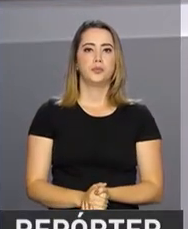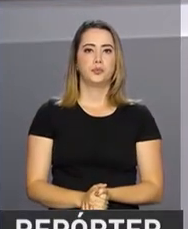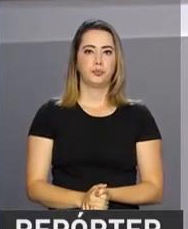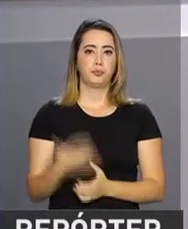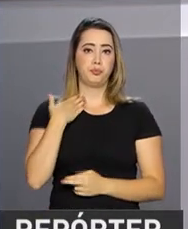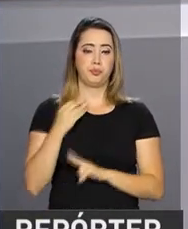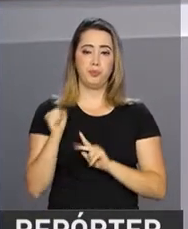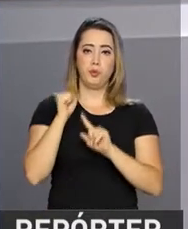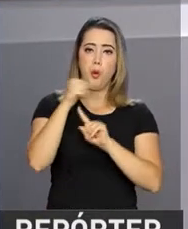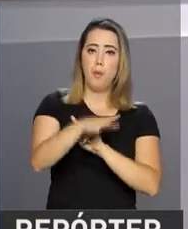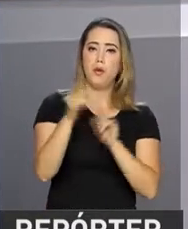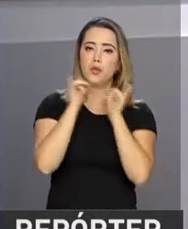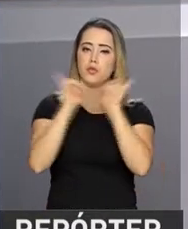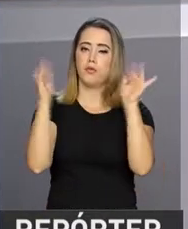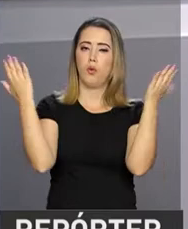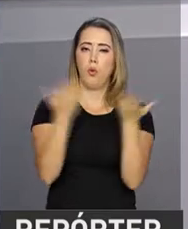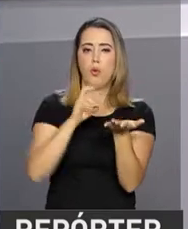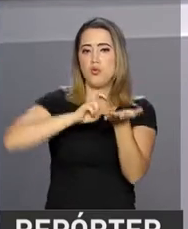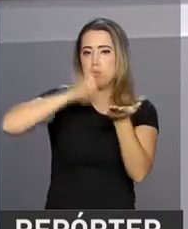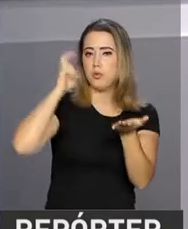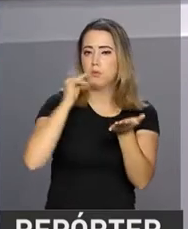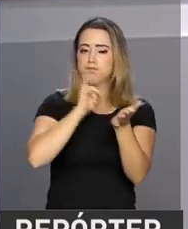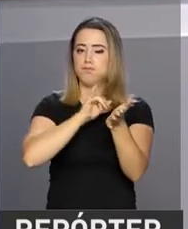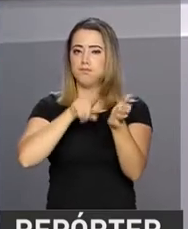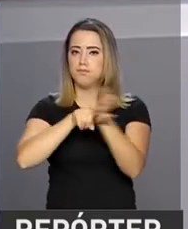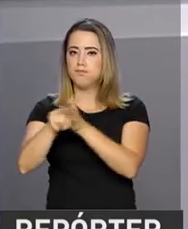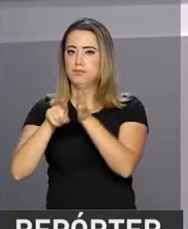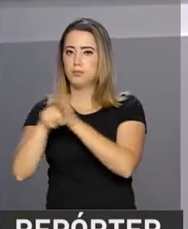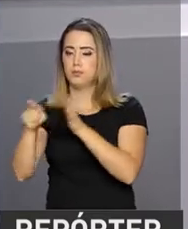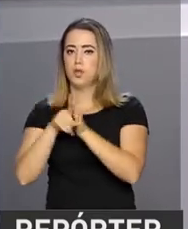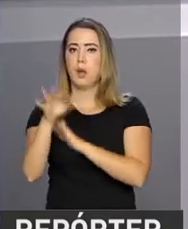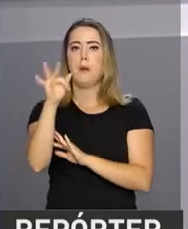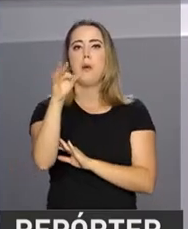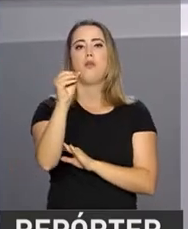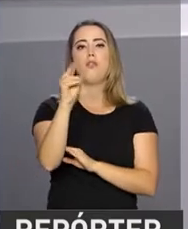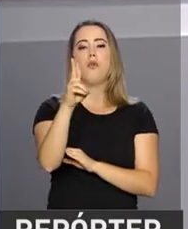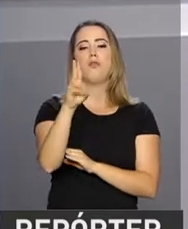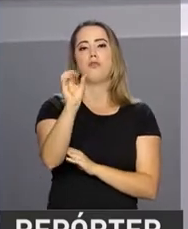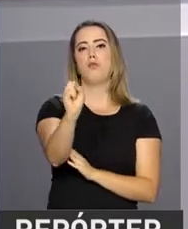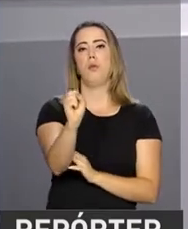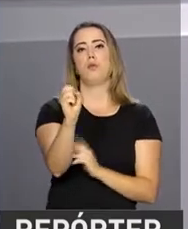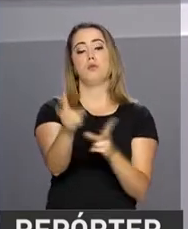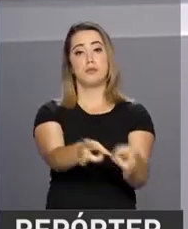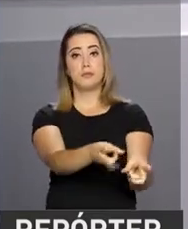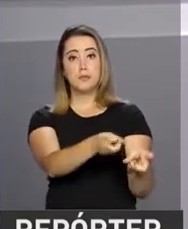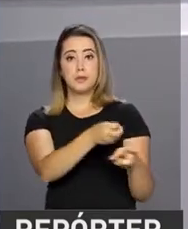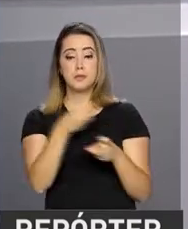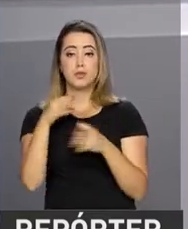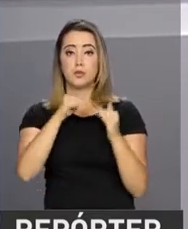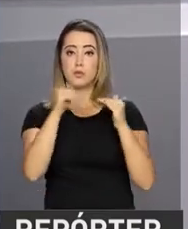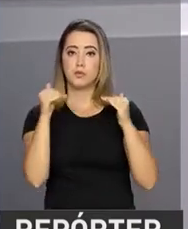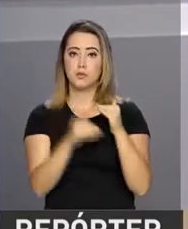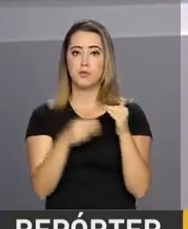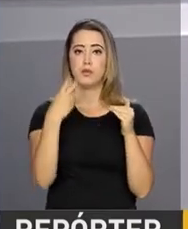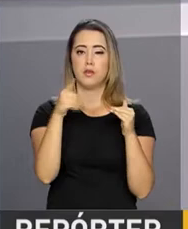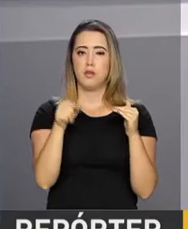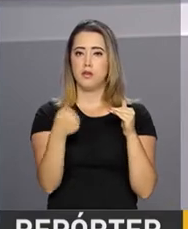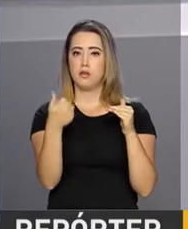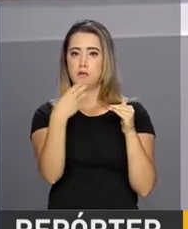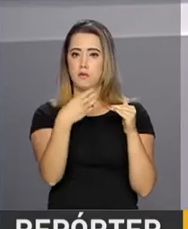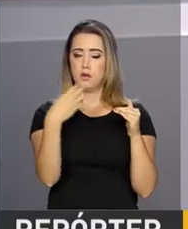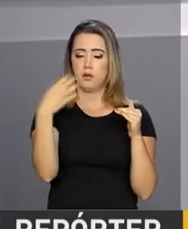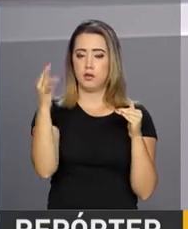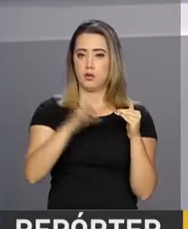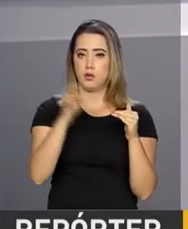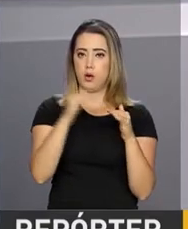hoje o boletim focus com as projeções do mercado financeiro a expectativa de inflação caiu mais uma vez de 3,14